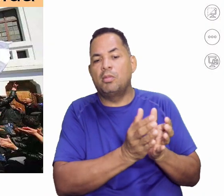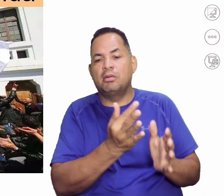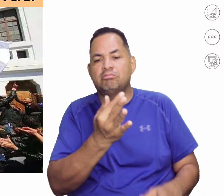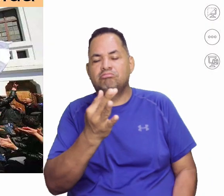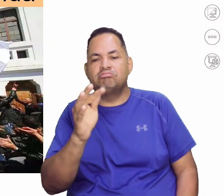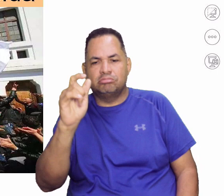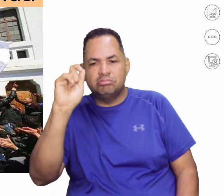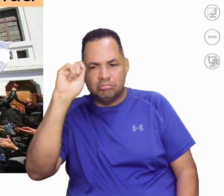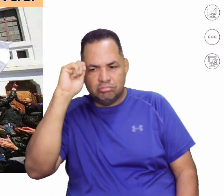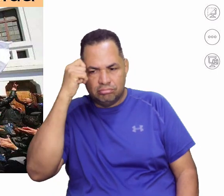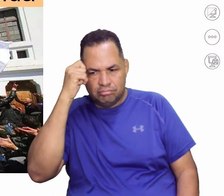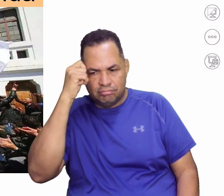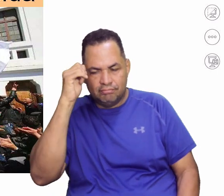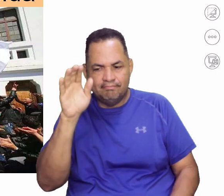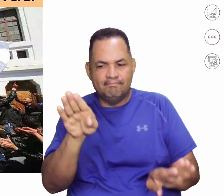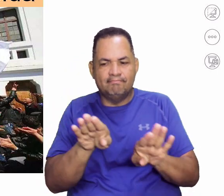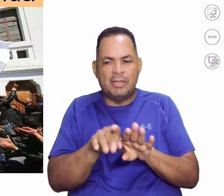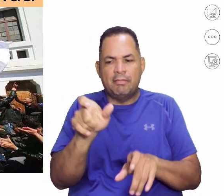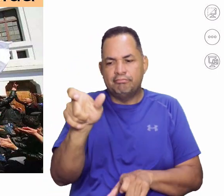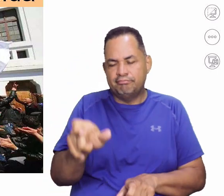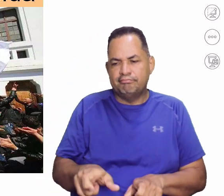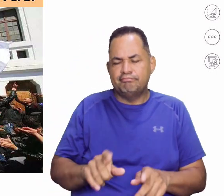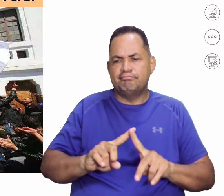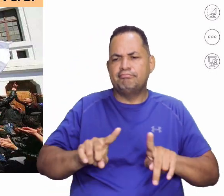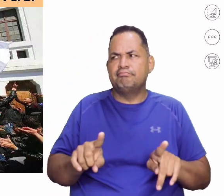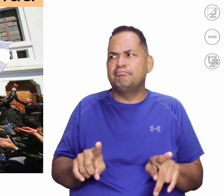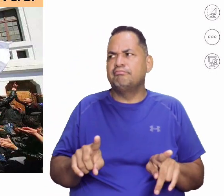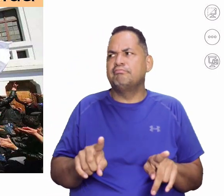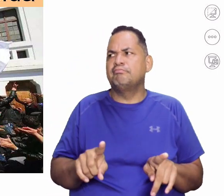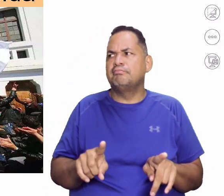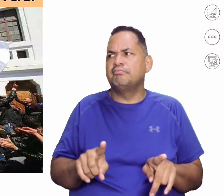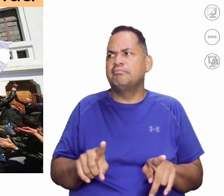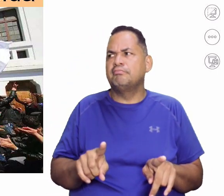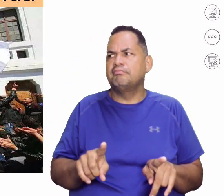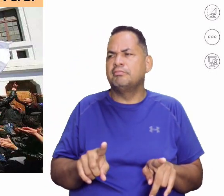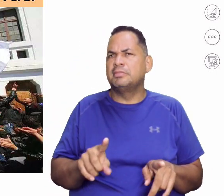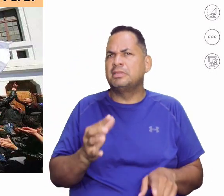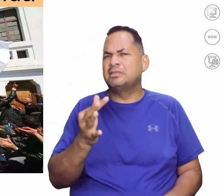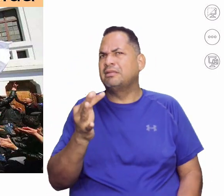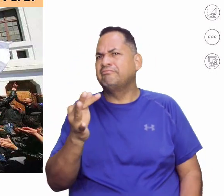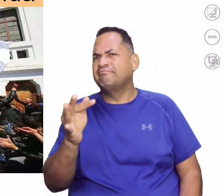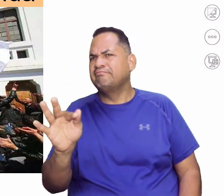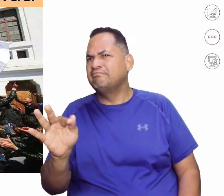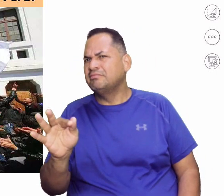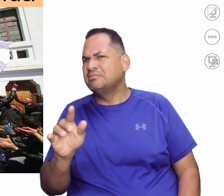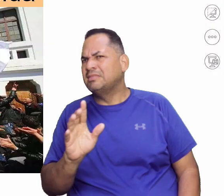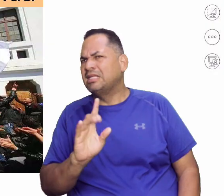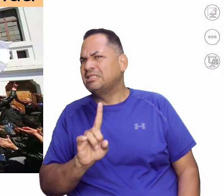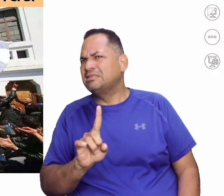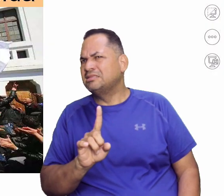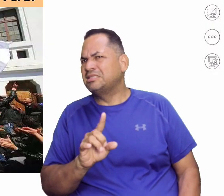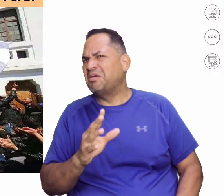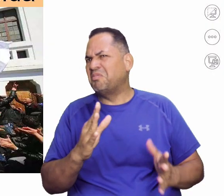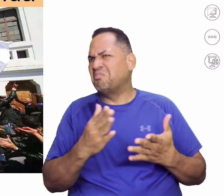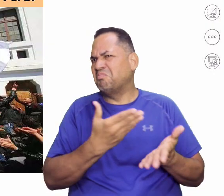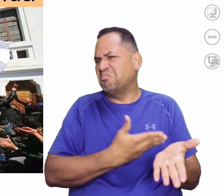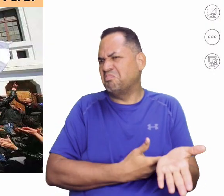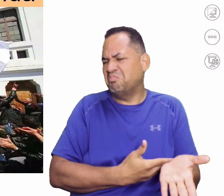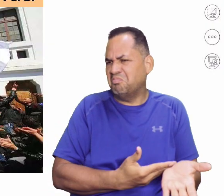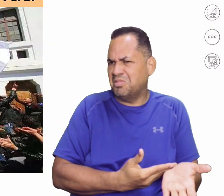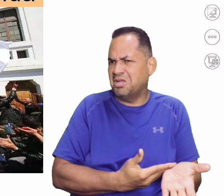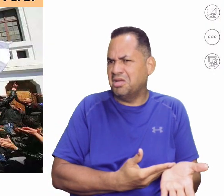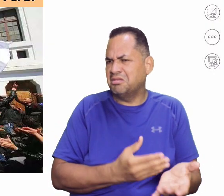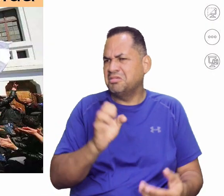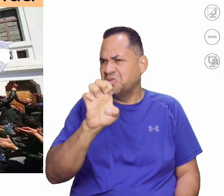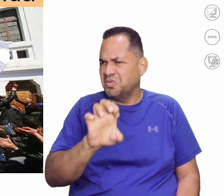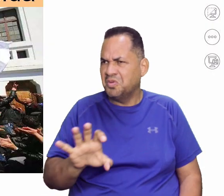são negros. E aí vem aquela pergunta, mas eles são da França, mas na França eles não são brancos, eles não são